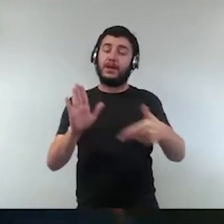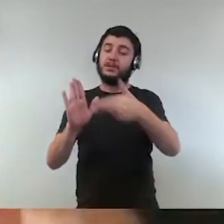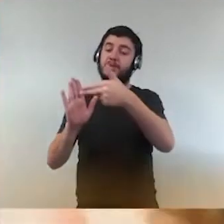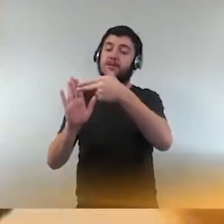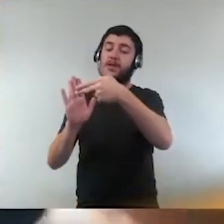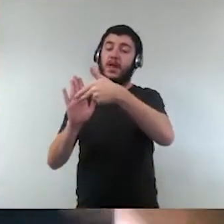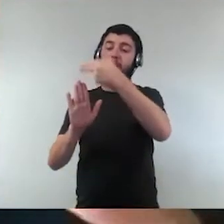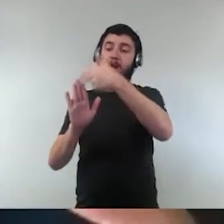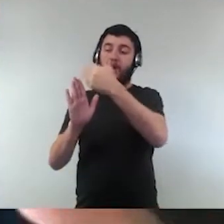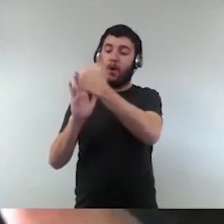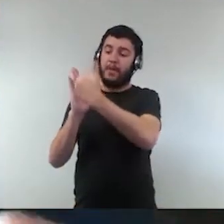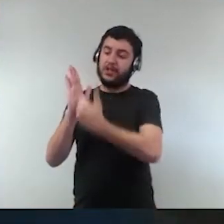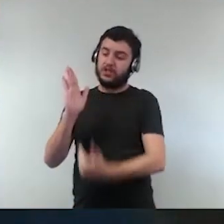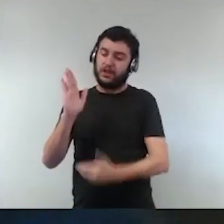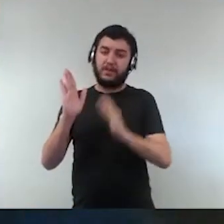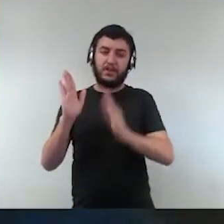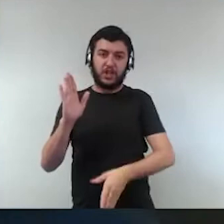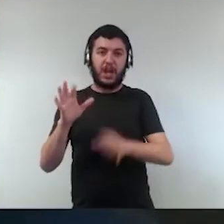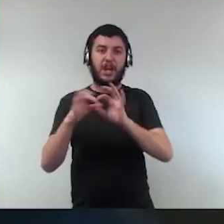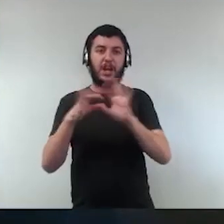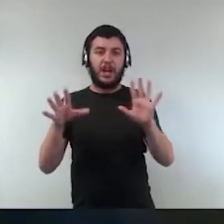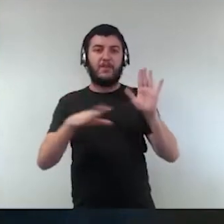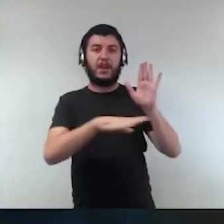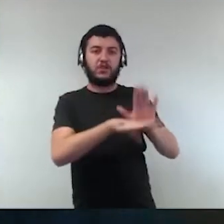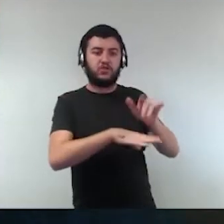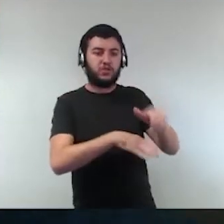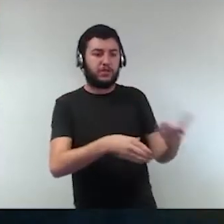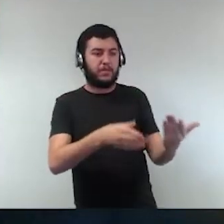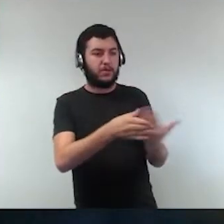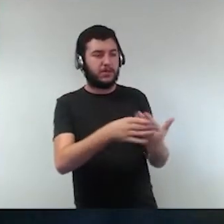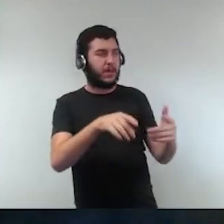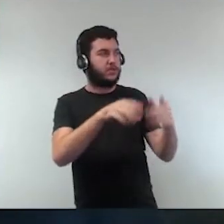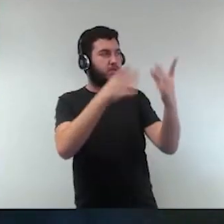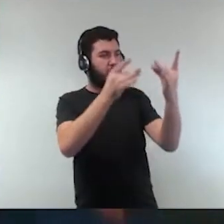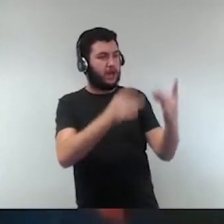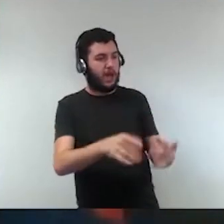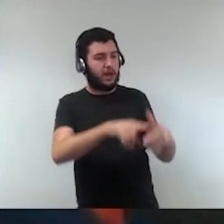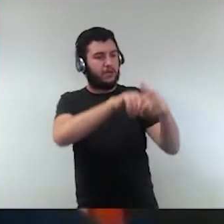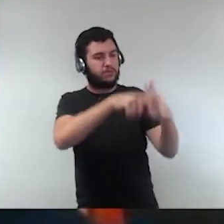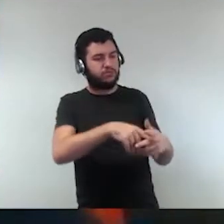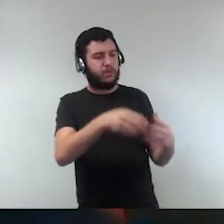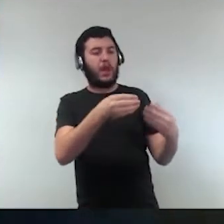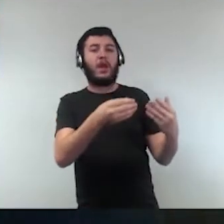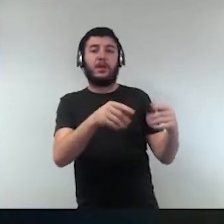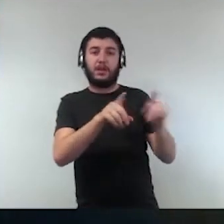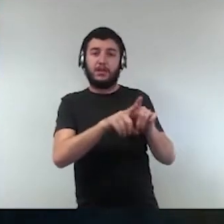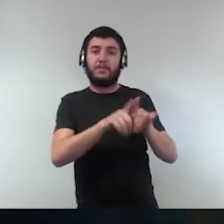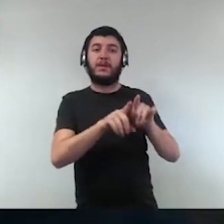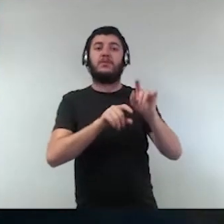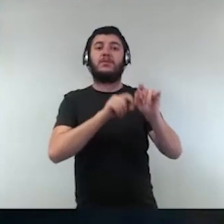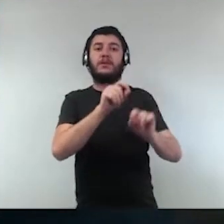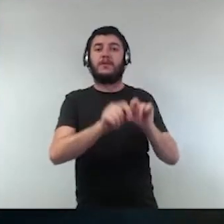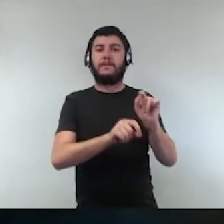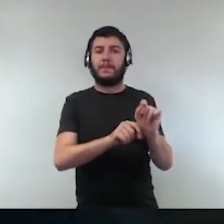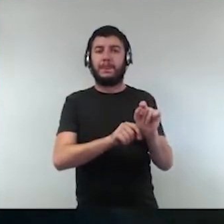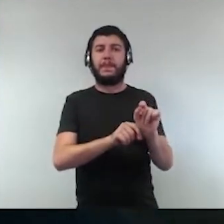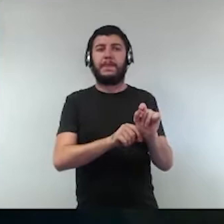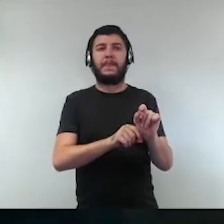normativa que consolida uma flexibilidade muito marcante do processo brasileiro, talvez sem